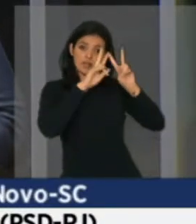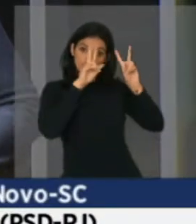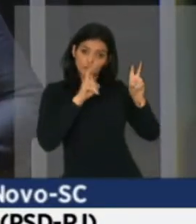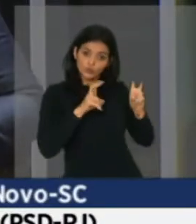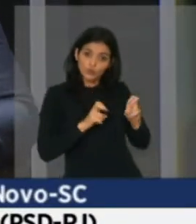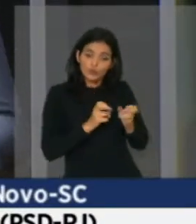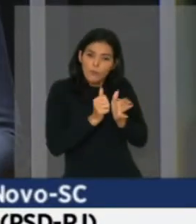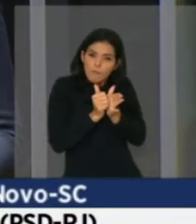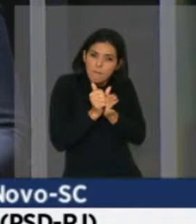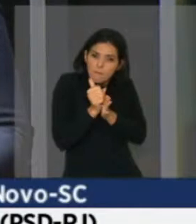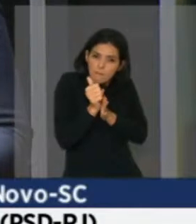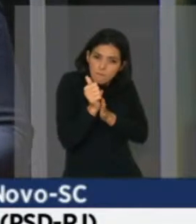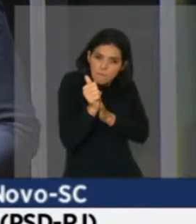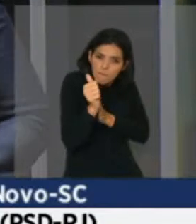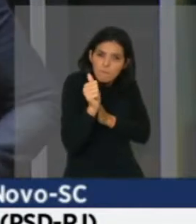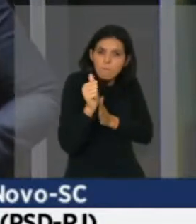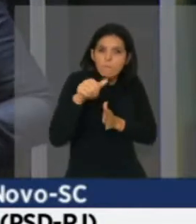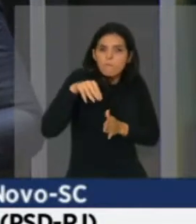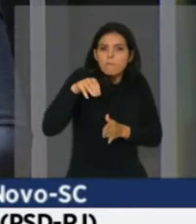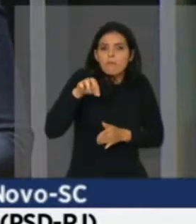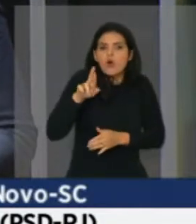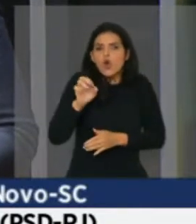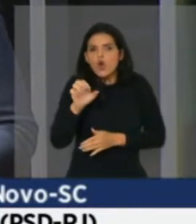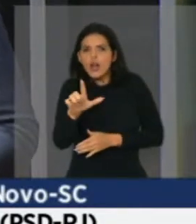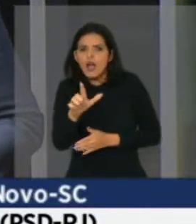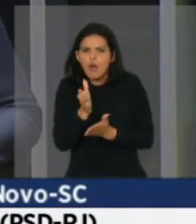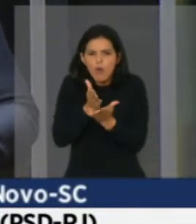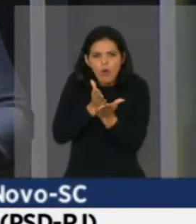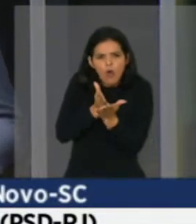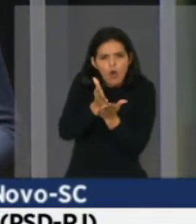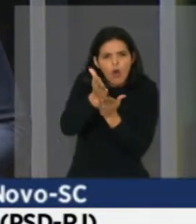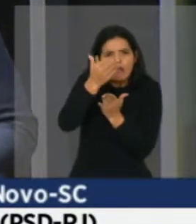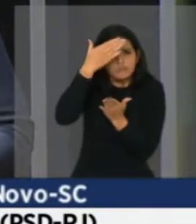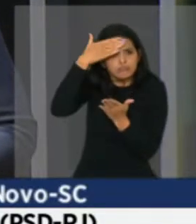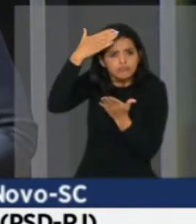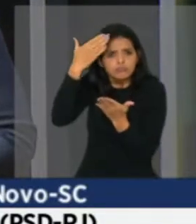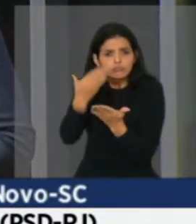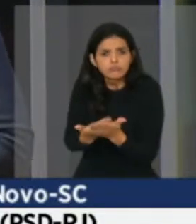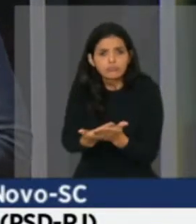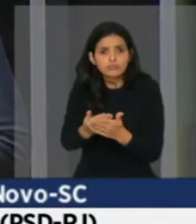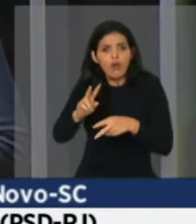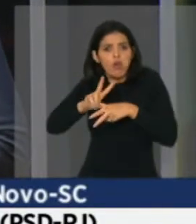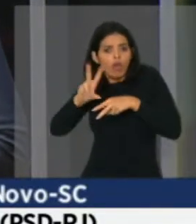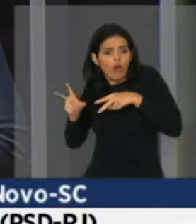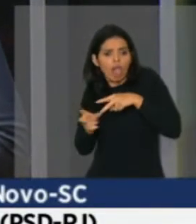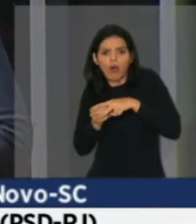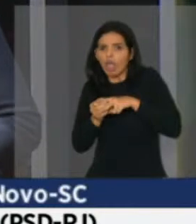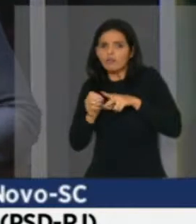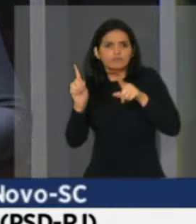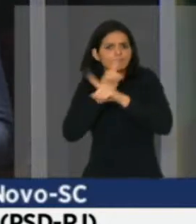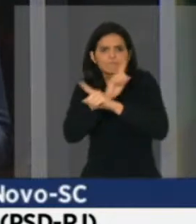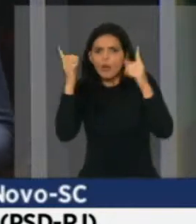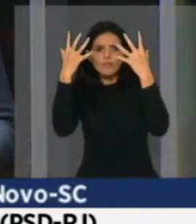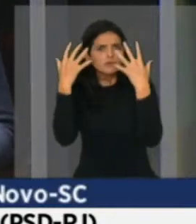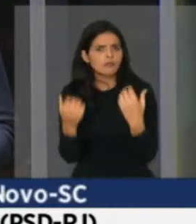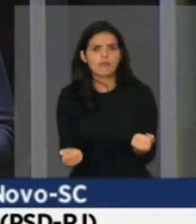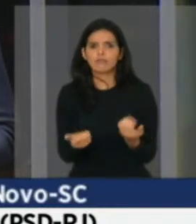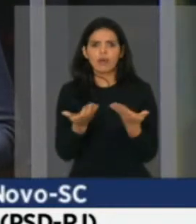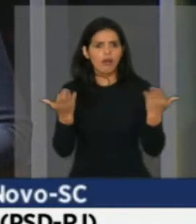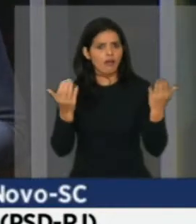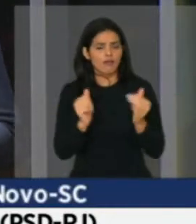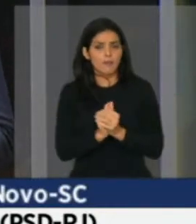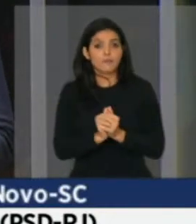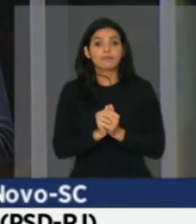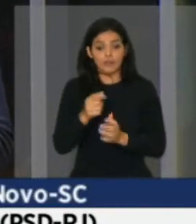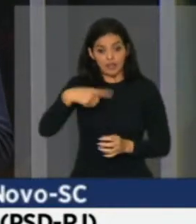de anticorrupção, de honestidade, de credibilidade dessa casa, de credibilidade